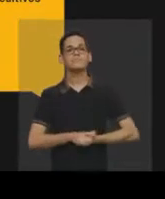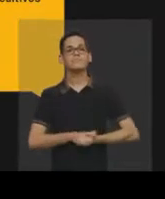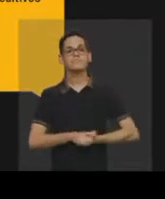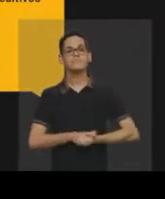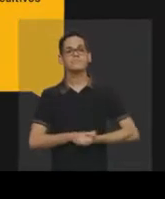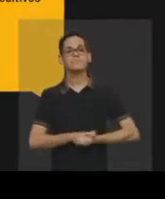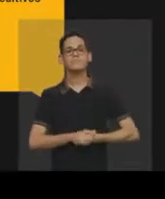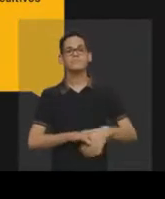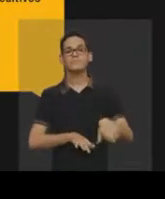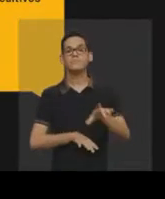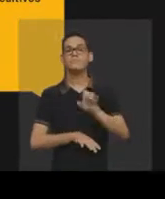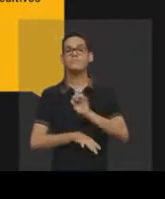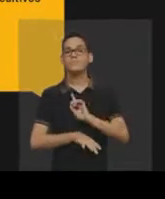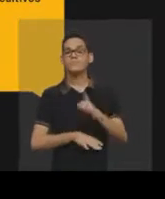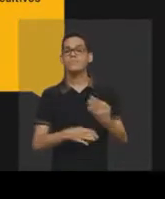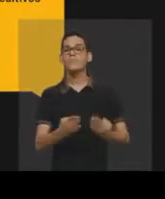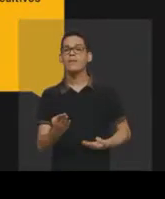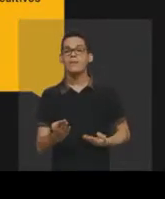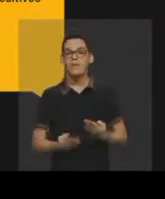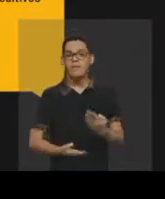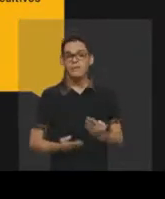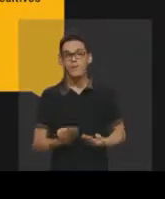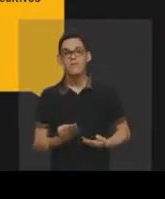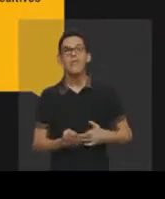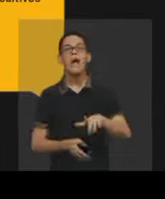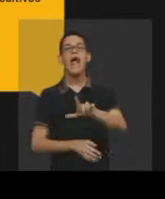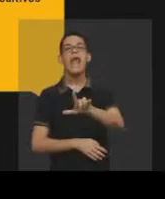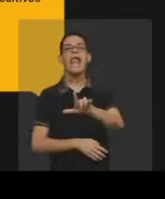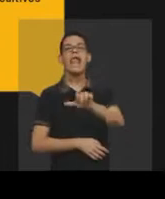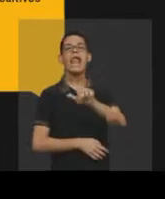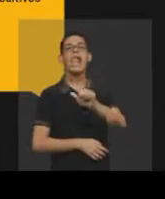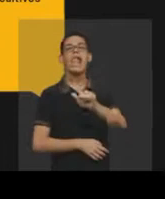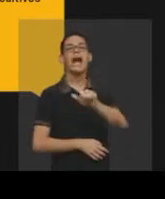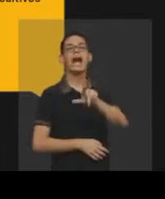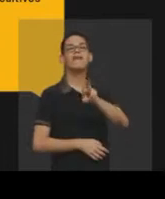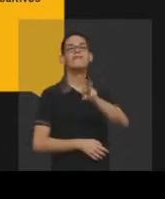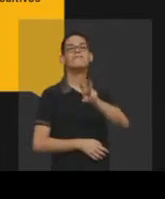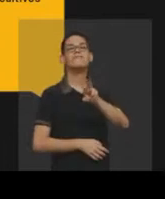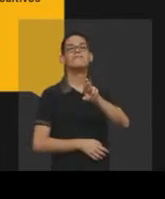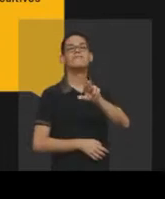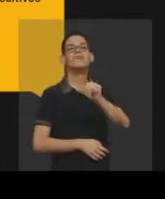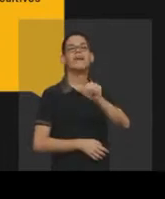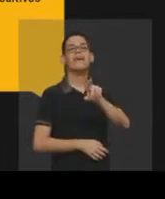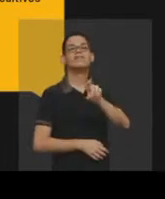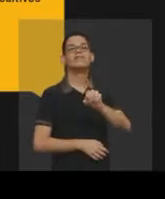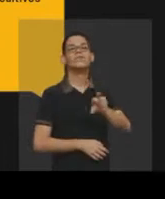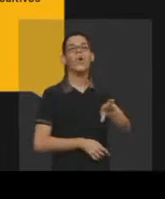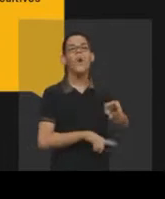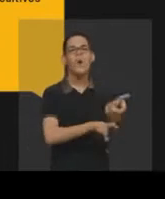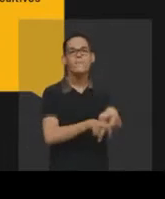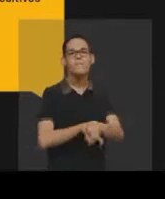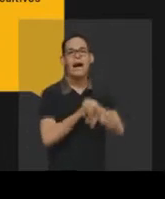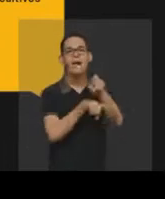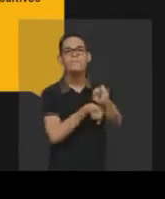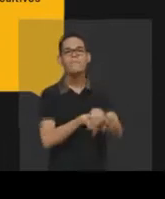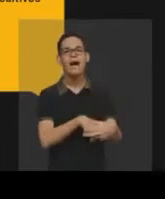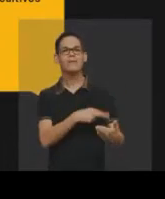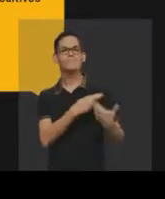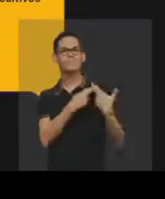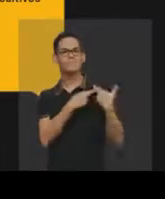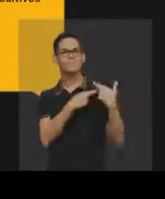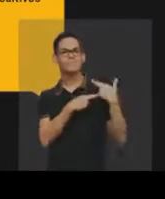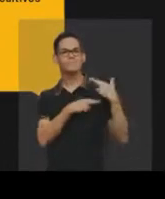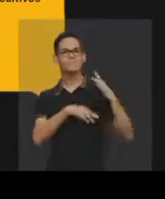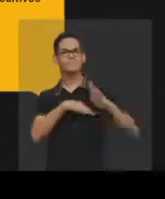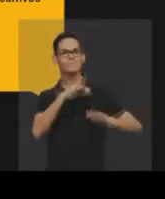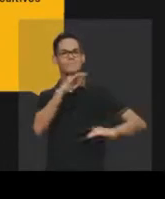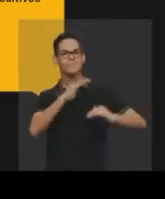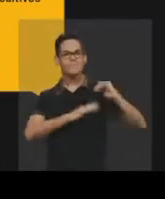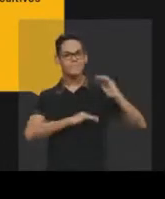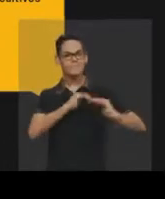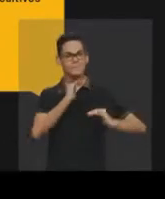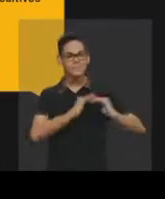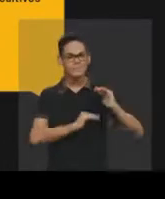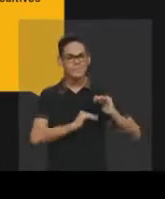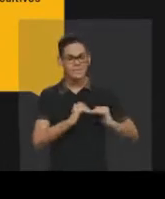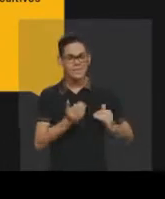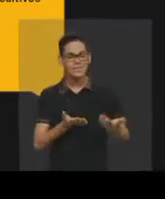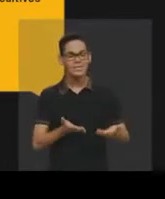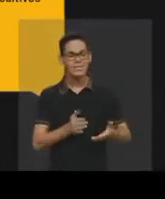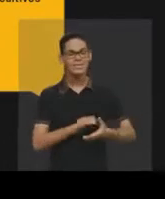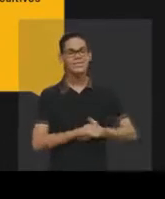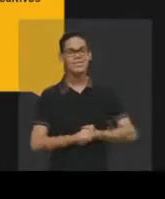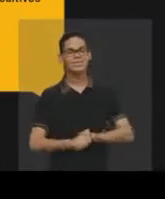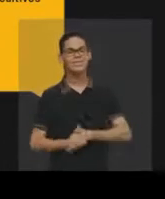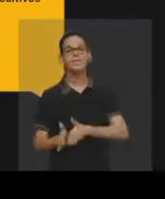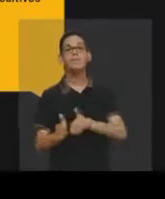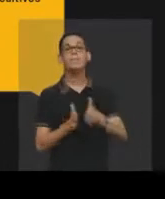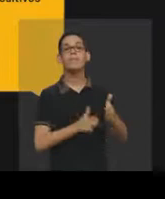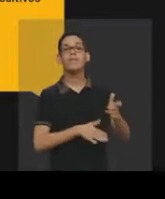operários não, né, gente? Camponeses, seus lavradores. Graças a Deus a palavra veio. Ótimo. Bom, como eu falei, a